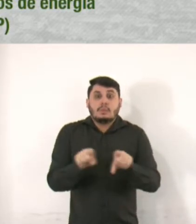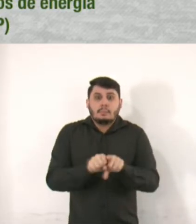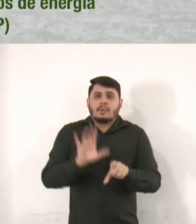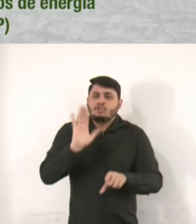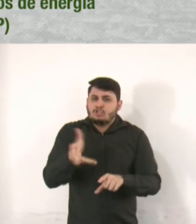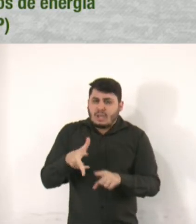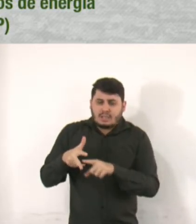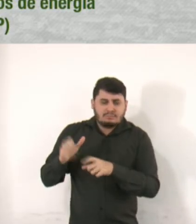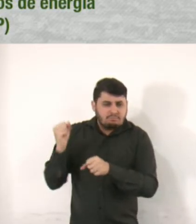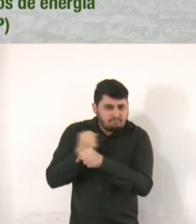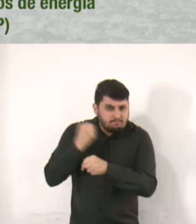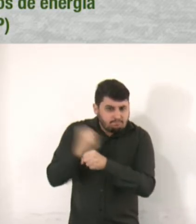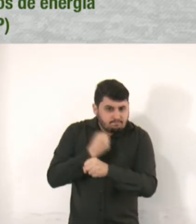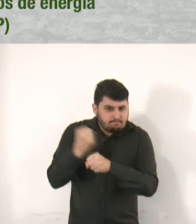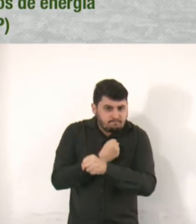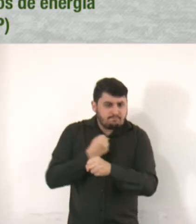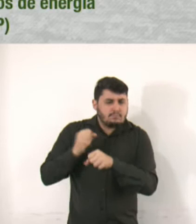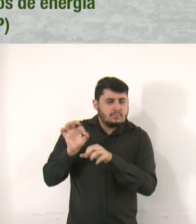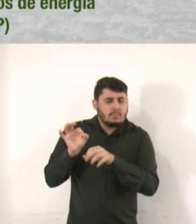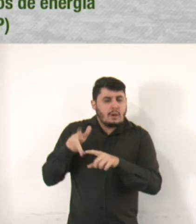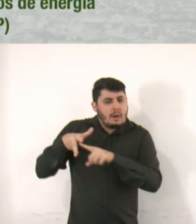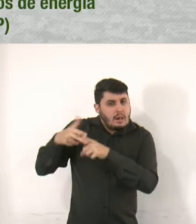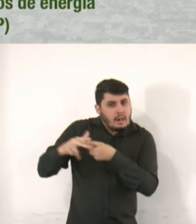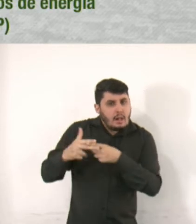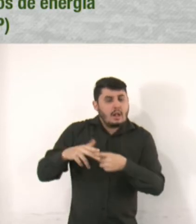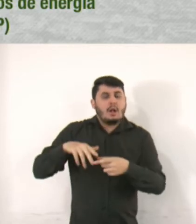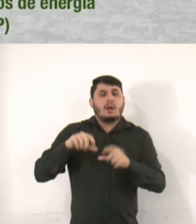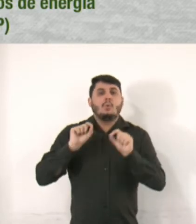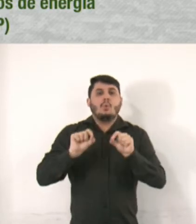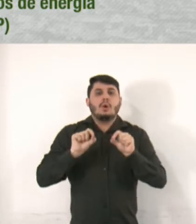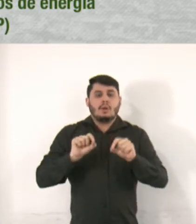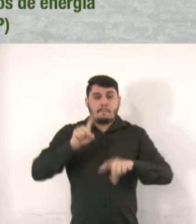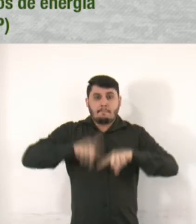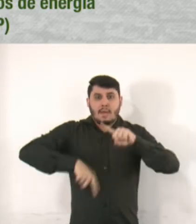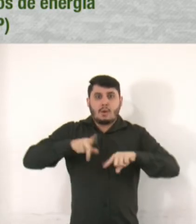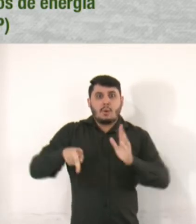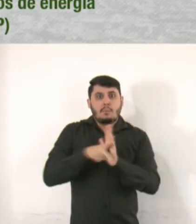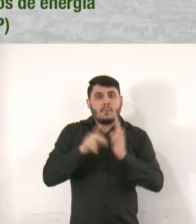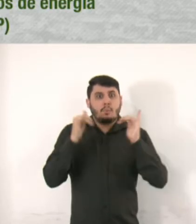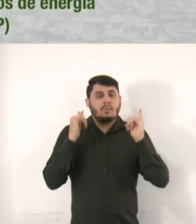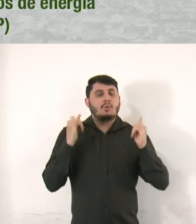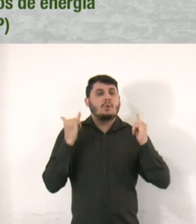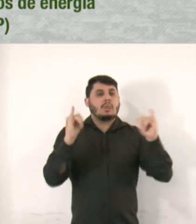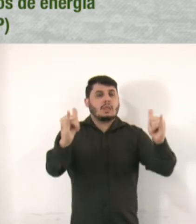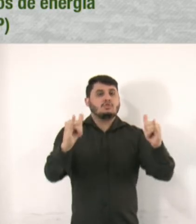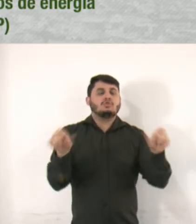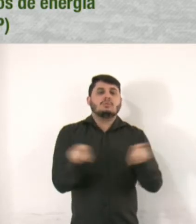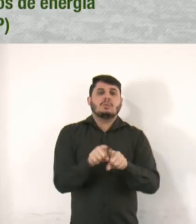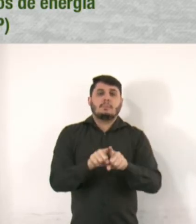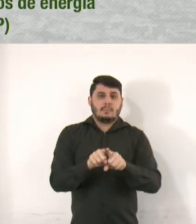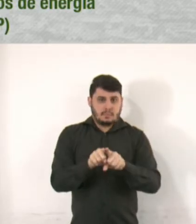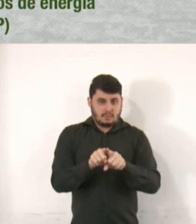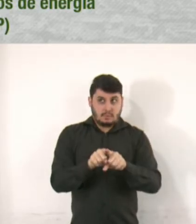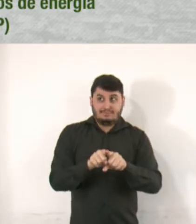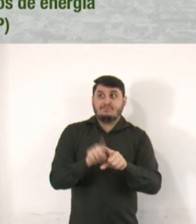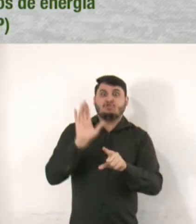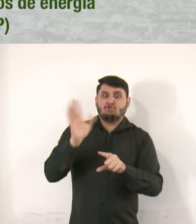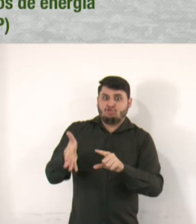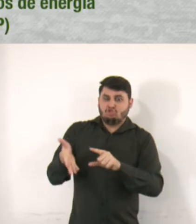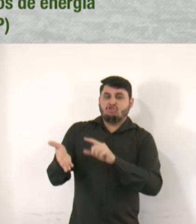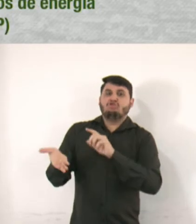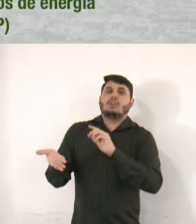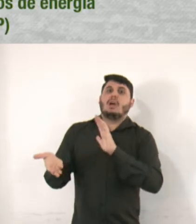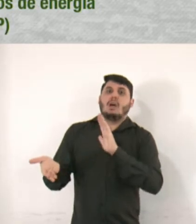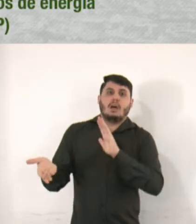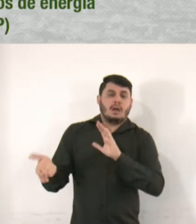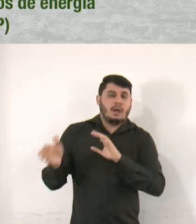as instalações de equipamentos de energia e segurança, retirando, por exemplo, a rede de alta tensão de dentro do Parque